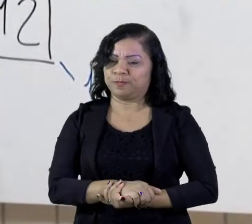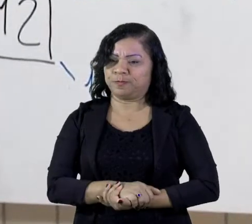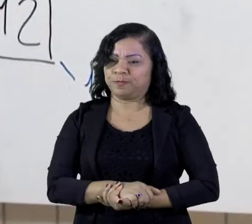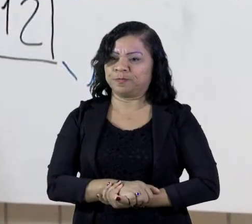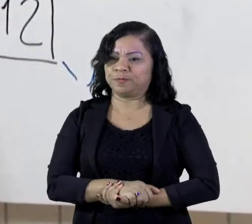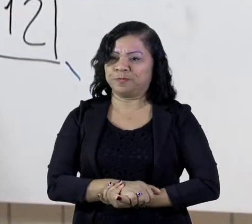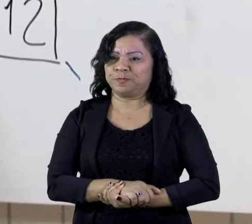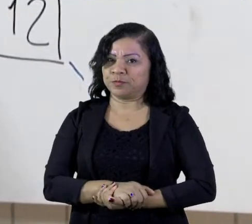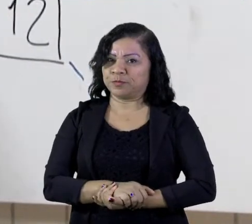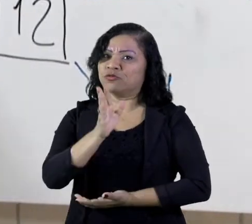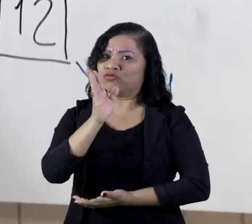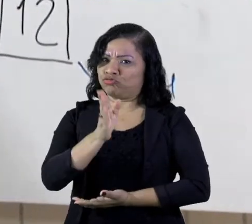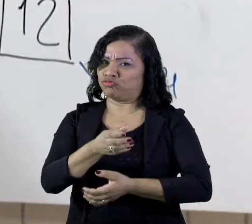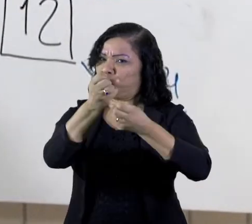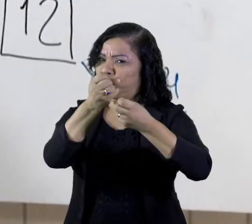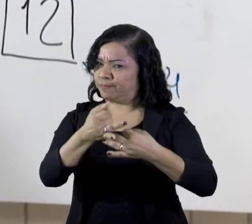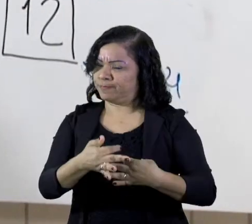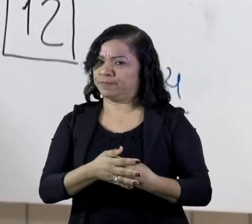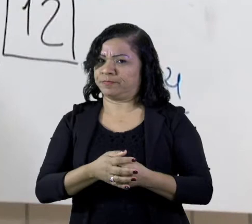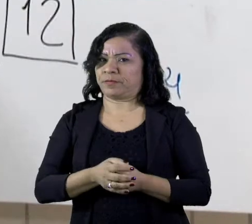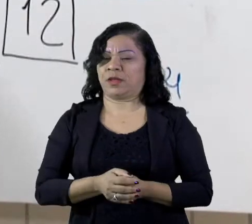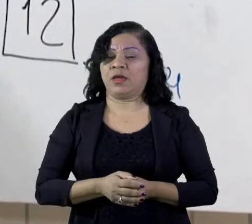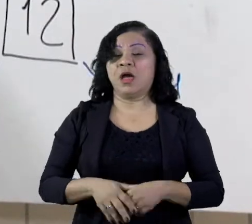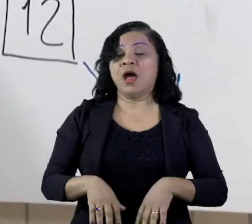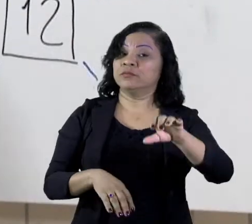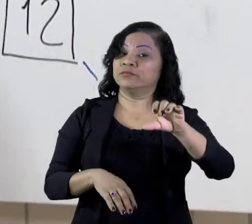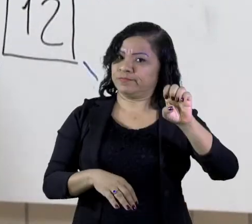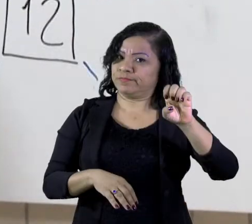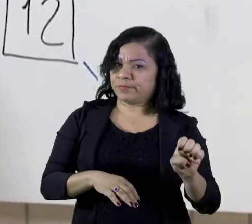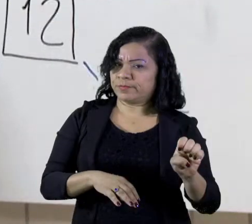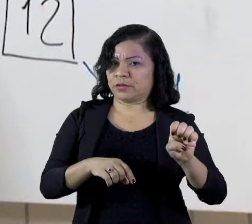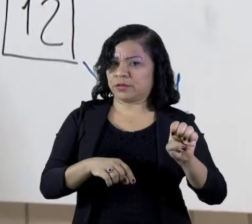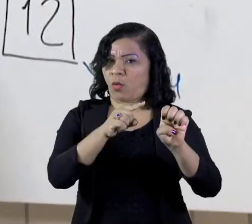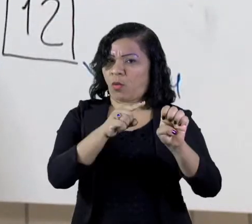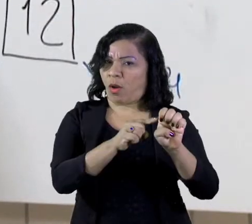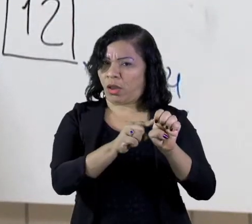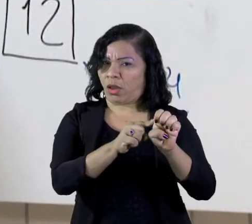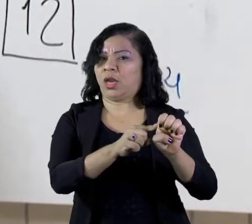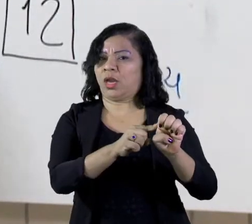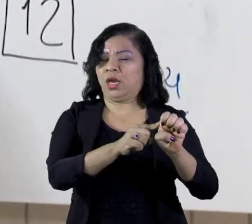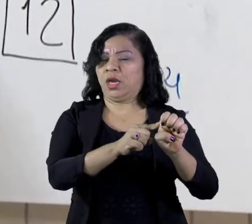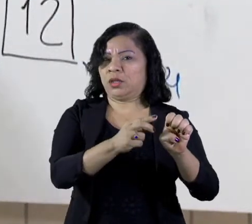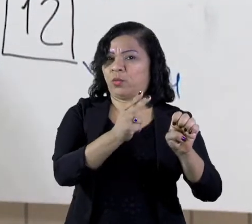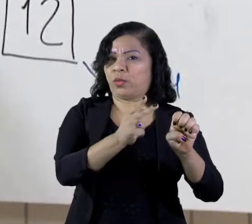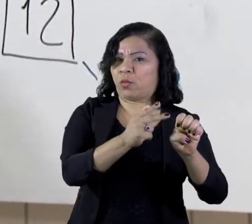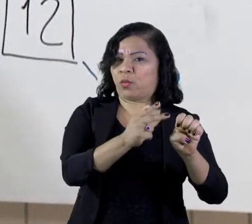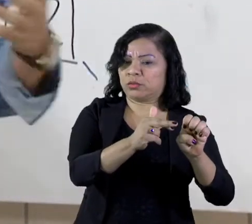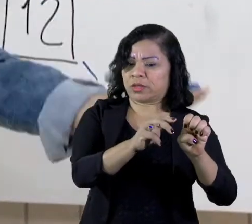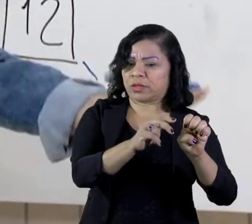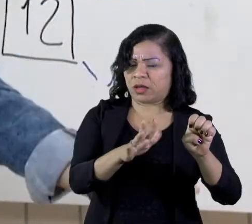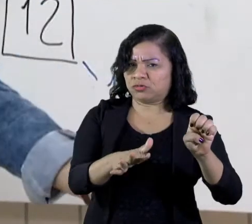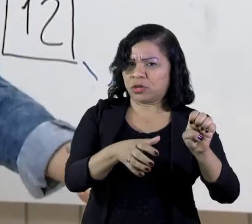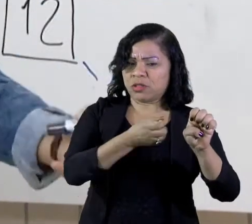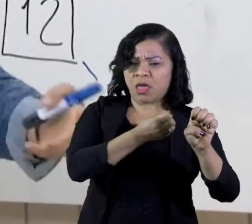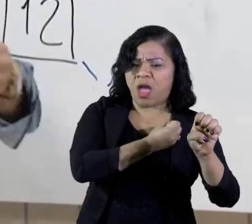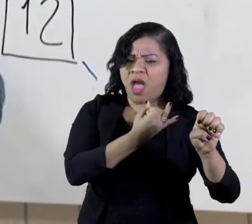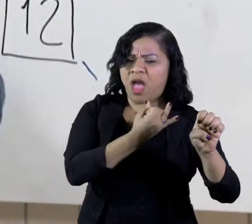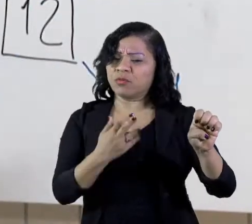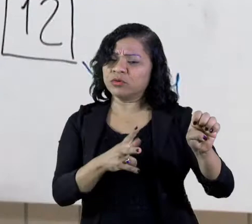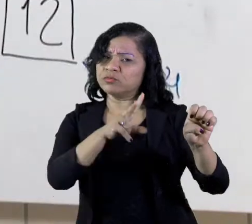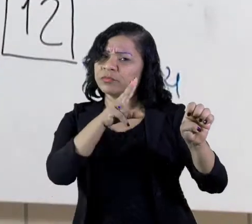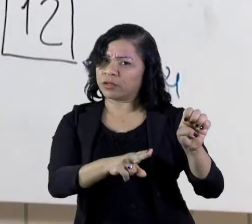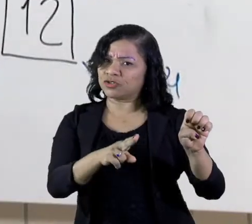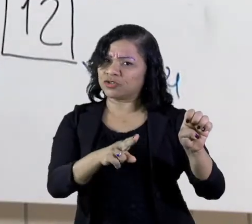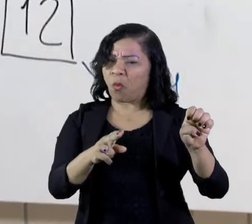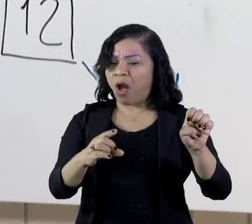Já falei para vocês. Quando do lado esquerdo da igualdade não temos a mesma quantidade que do lado direito,